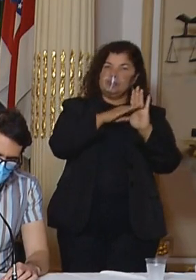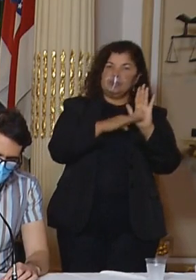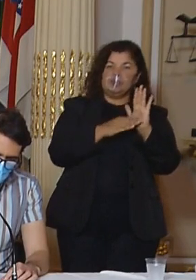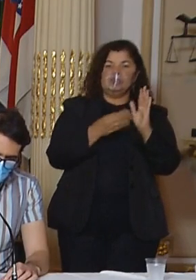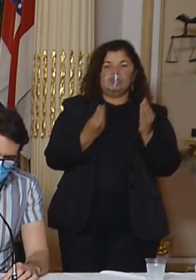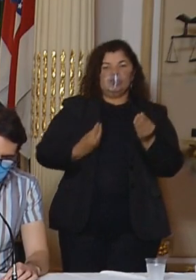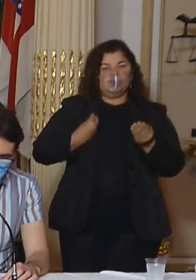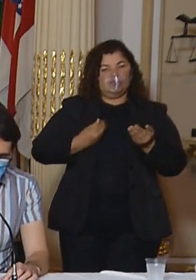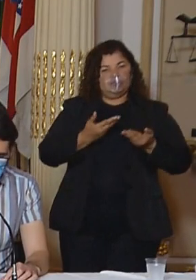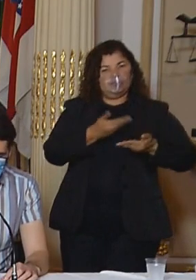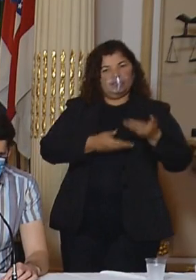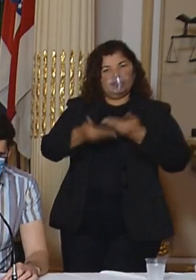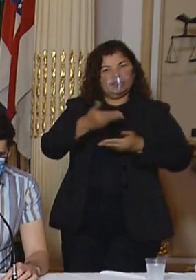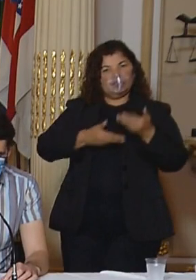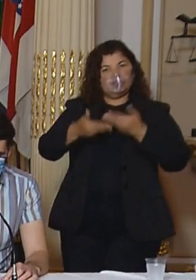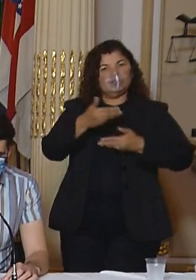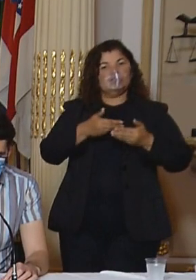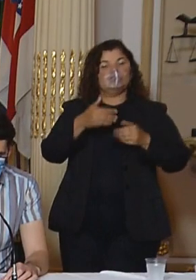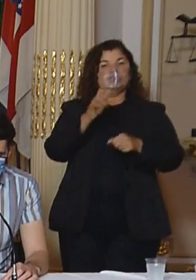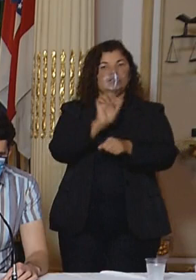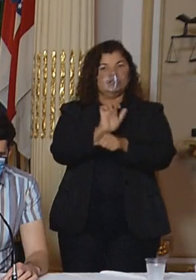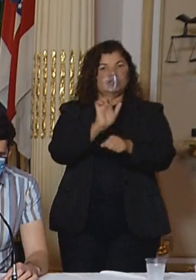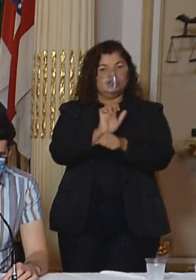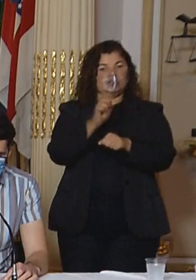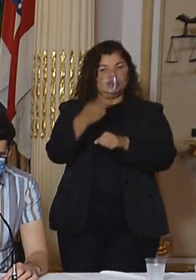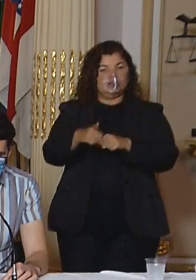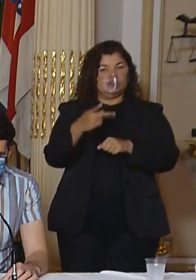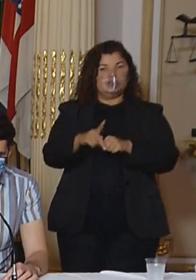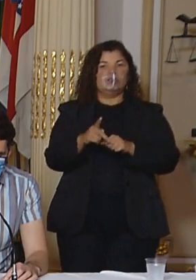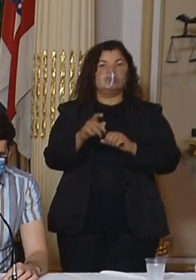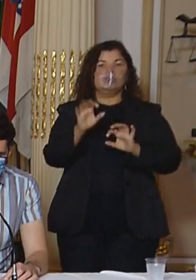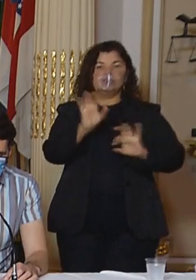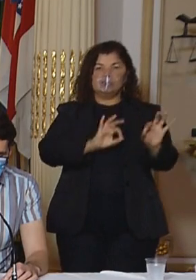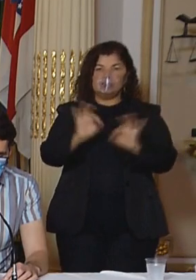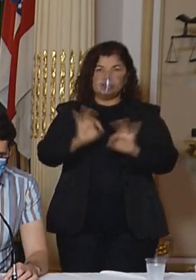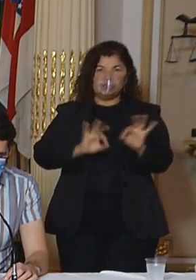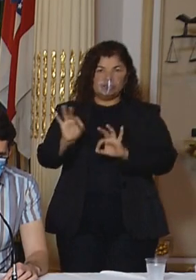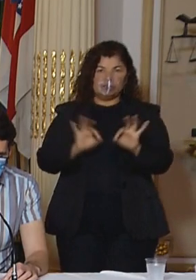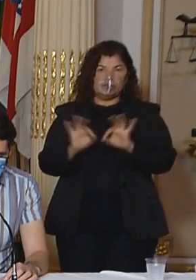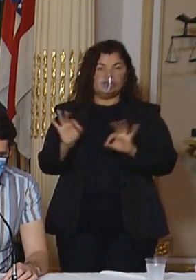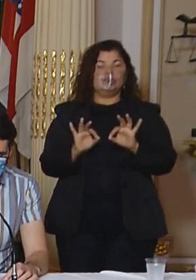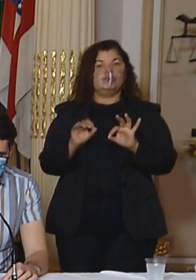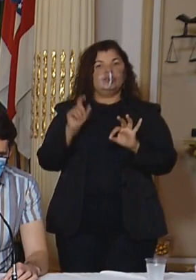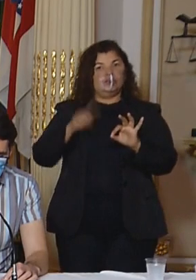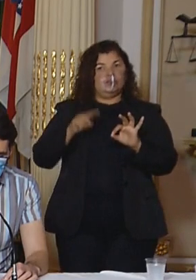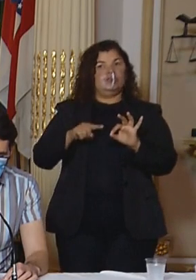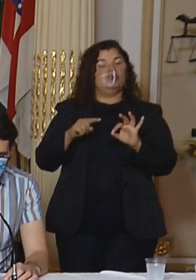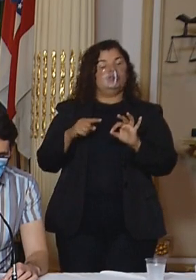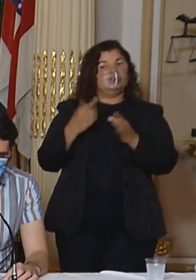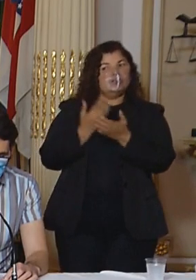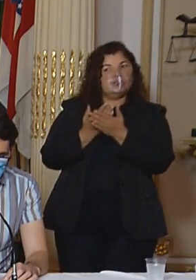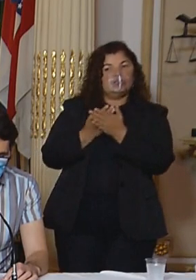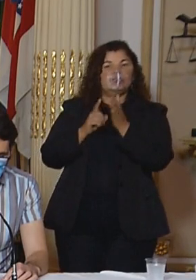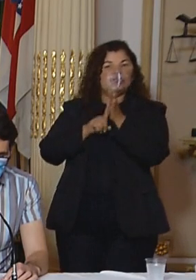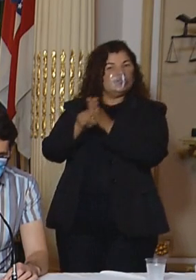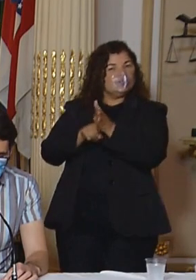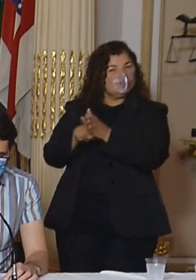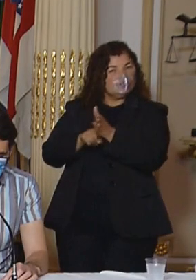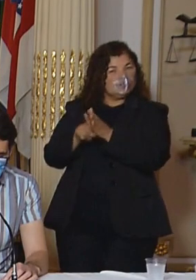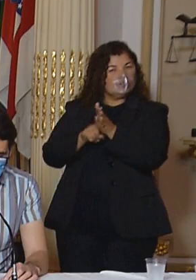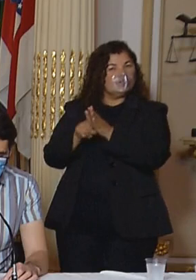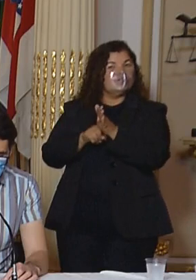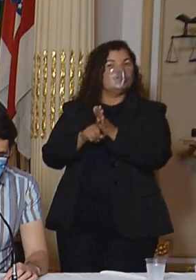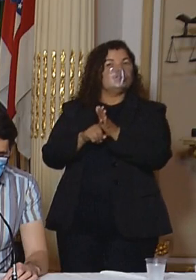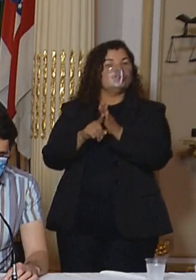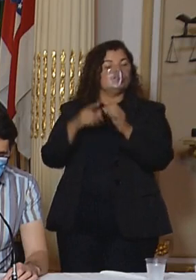convivência que o Estado e o governador Paulo Câmara recentemente publicou, ele é fruto de muitos estudos que também têm sido feitos no